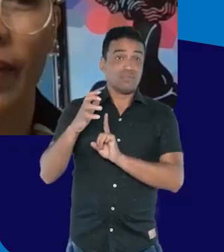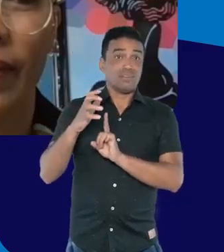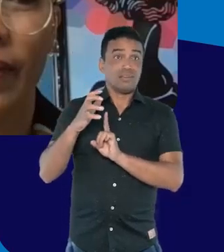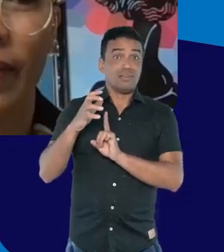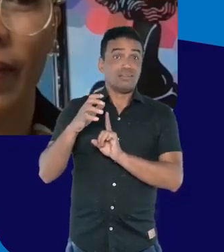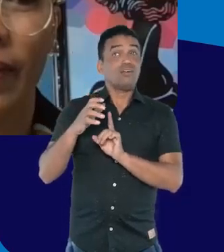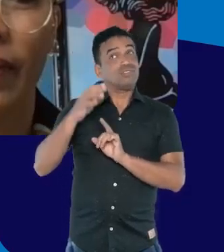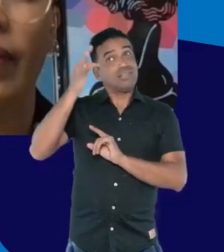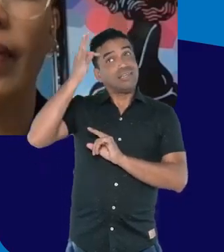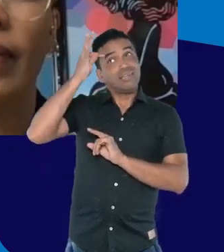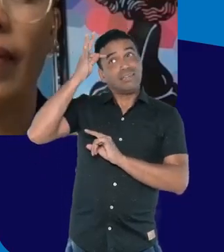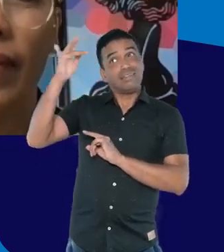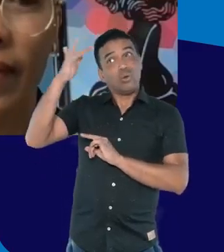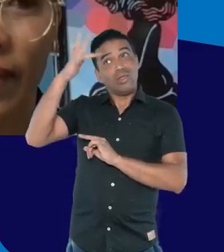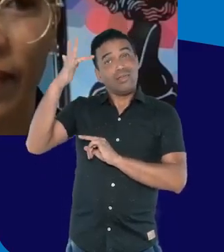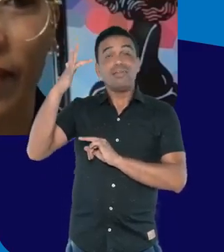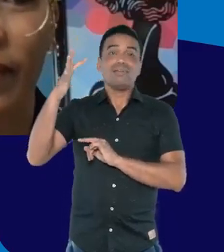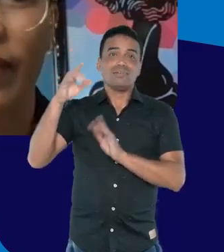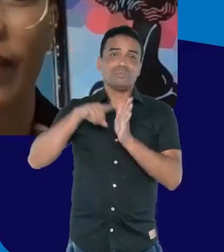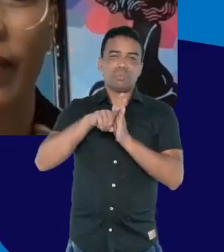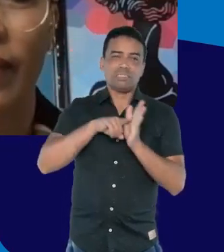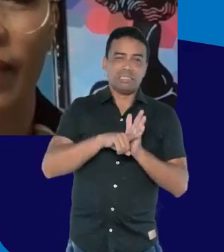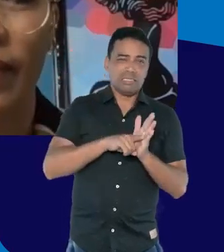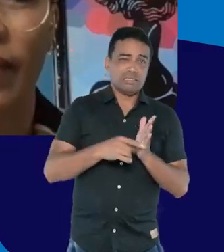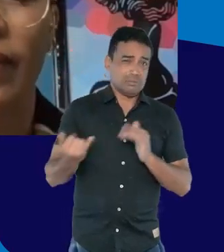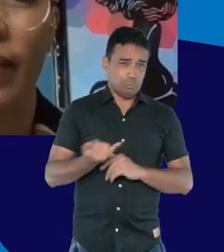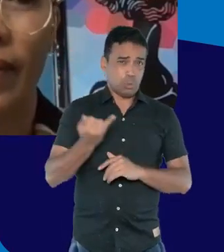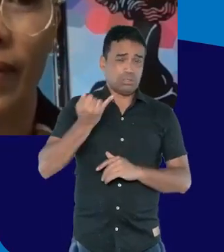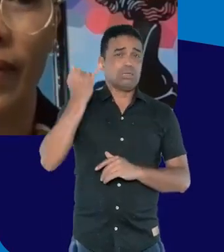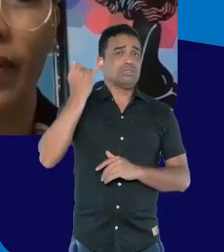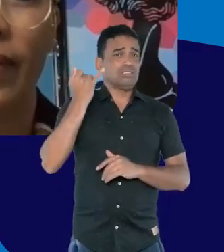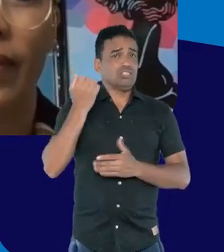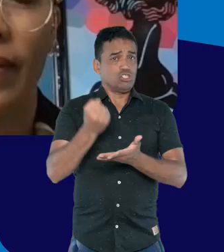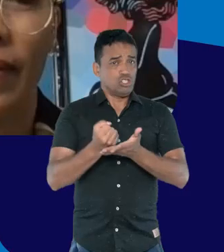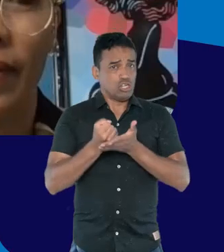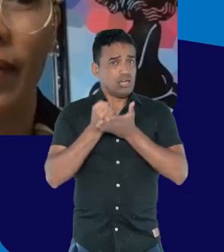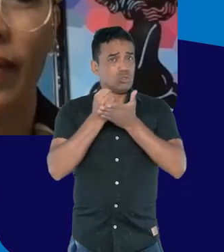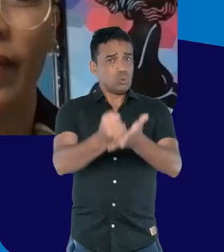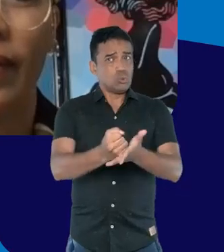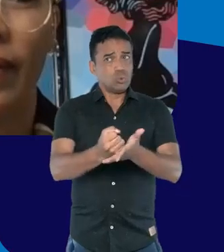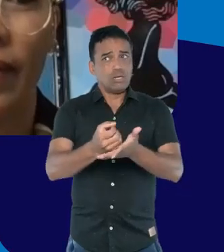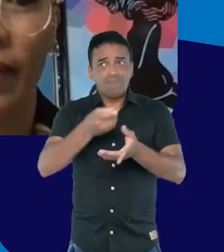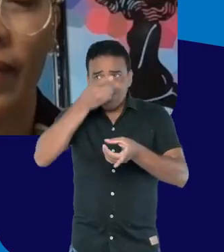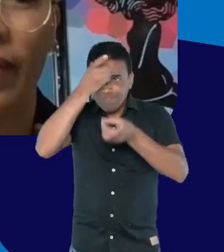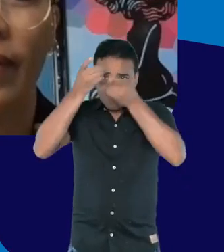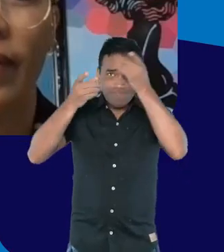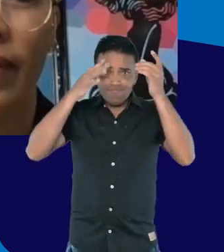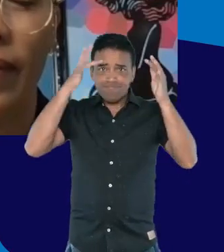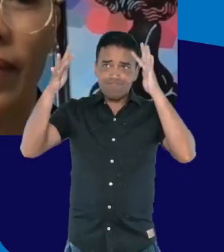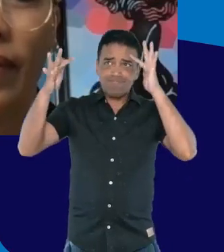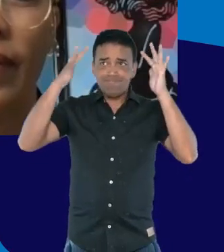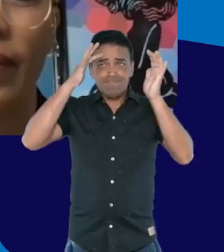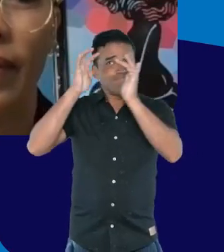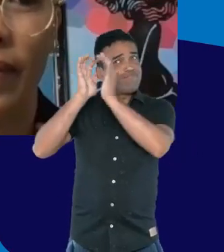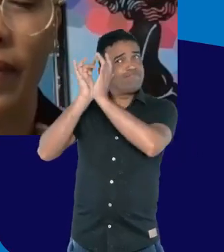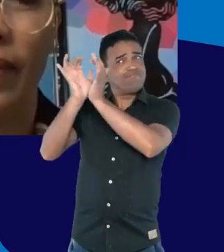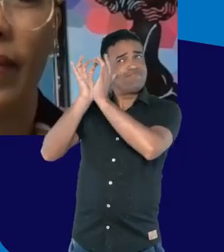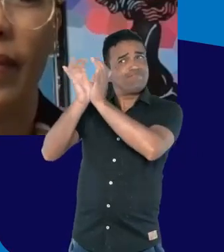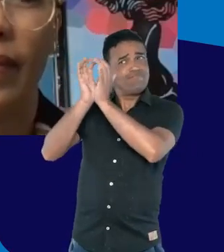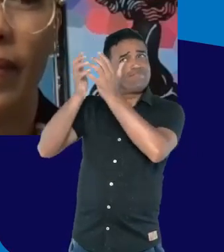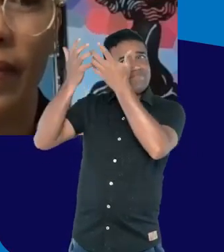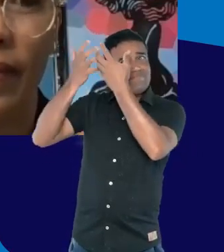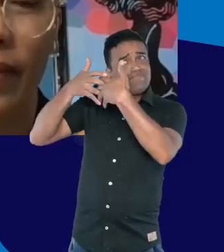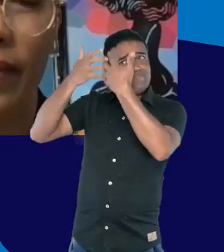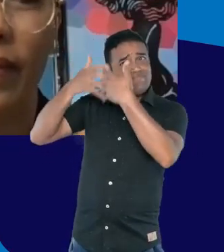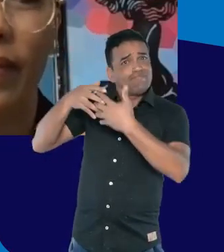traz teorias, você traz autores teóricos muito importantes, que te ajudam a formular mesmo o seu pensamento, a formular as